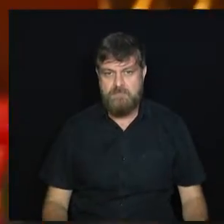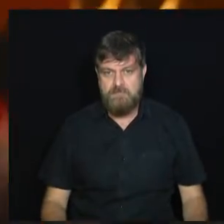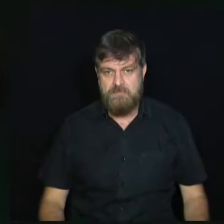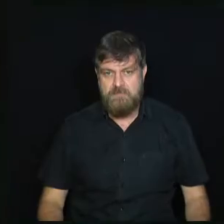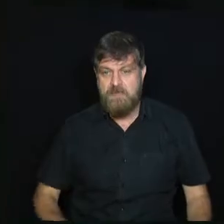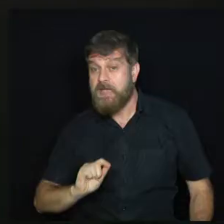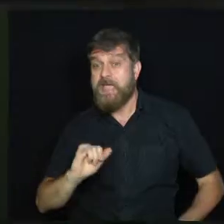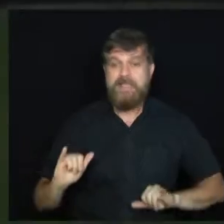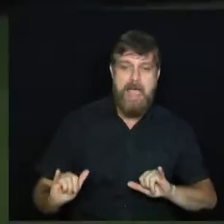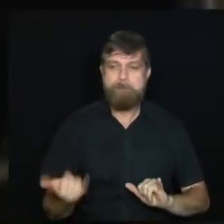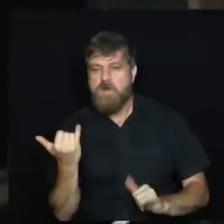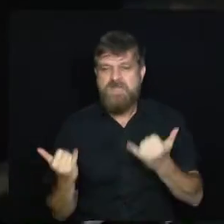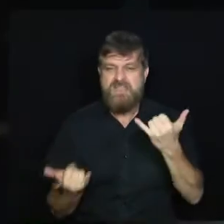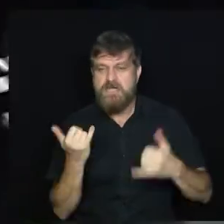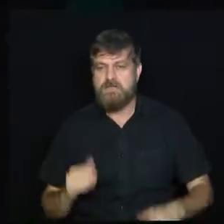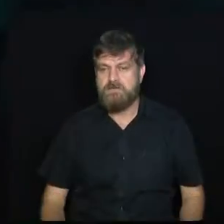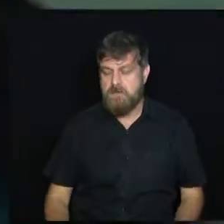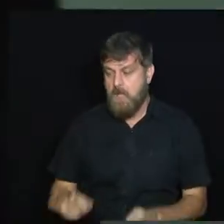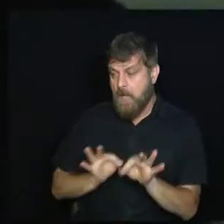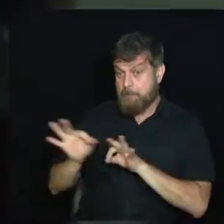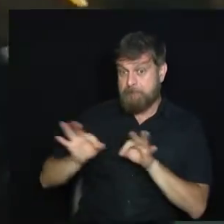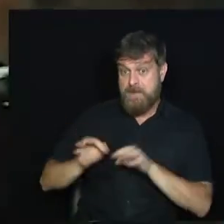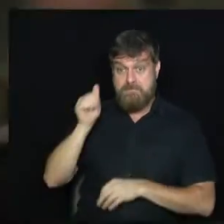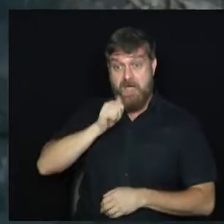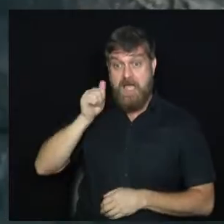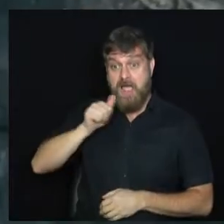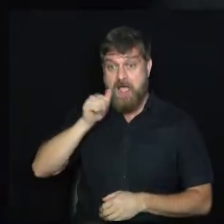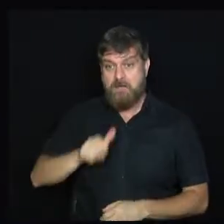Quem tá se divertindo? Prepare-se, garota!